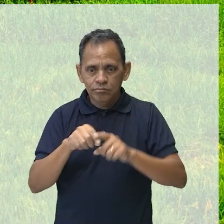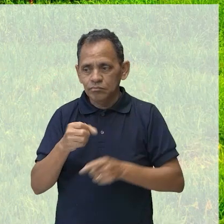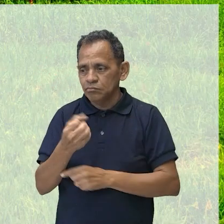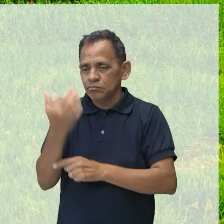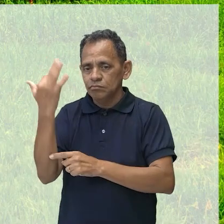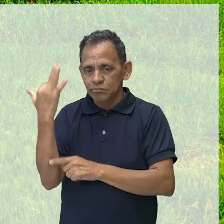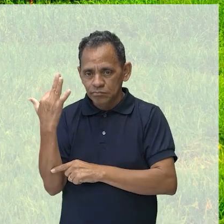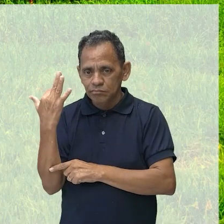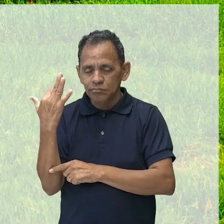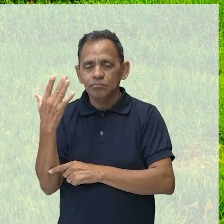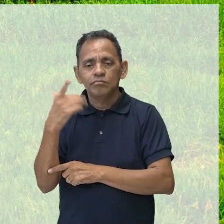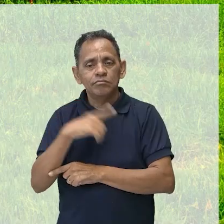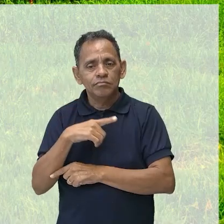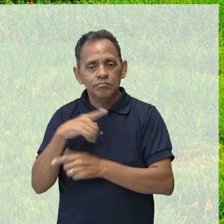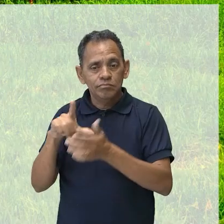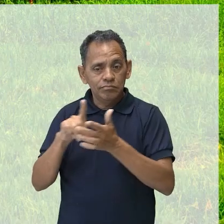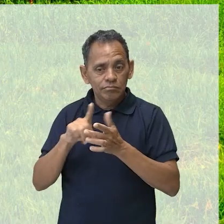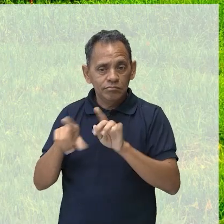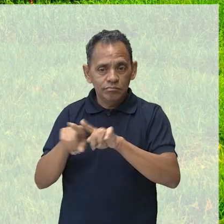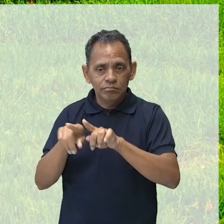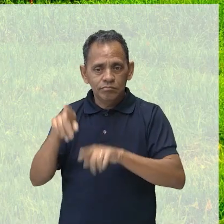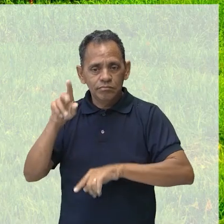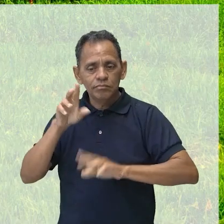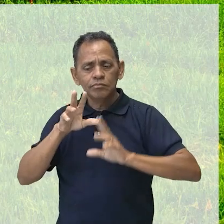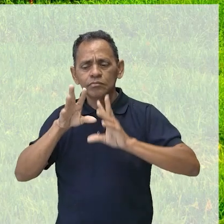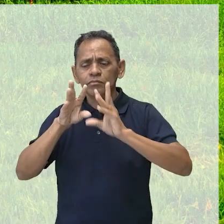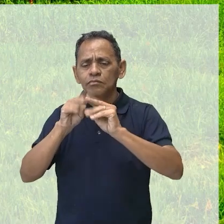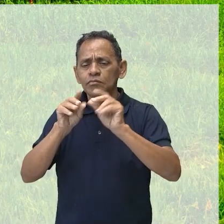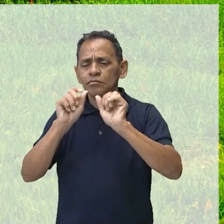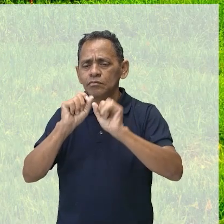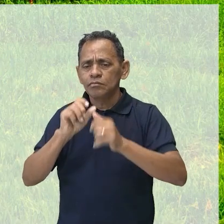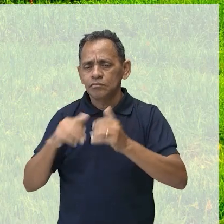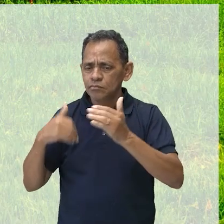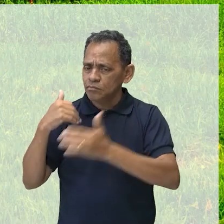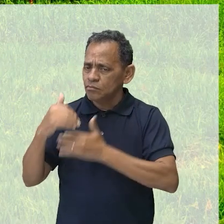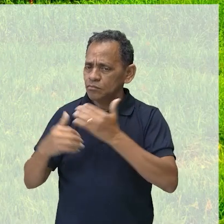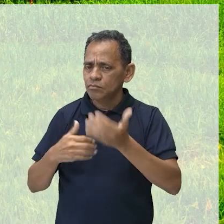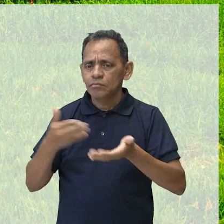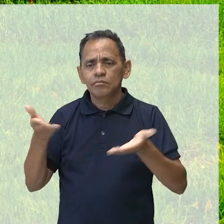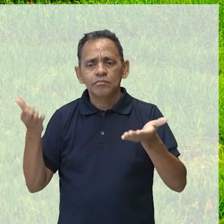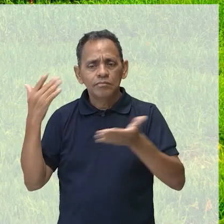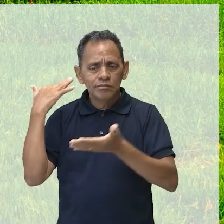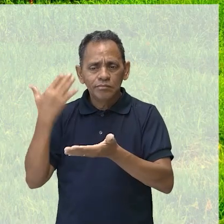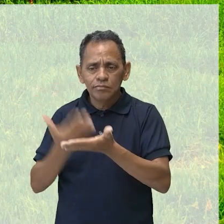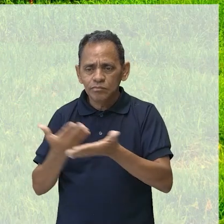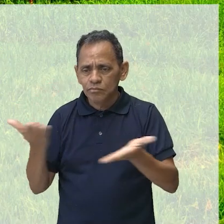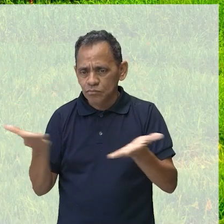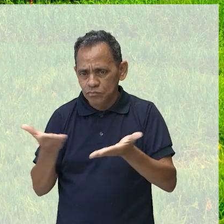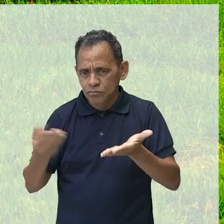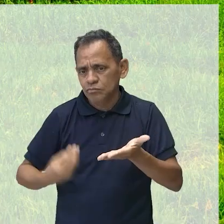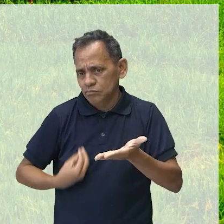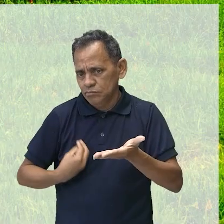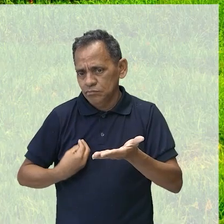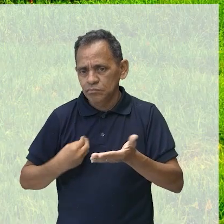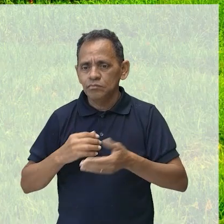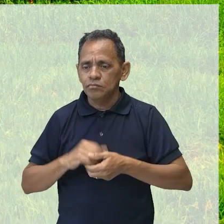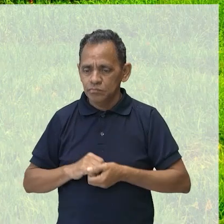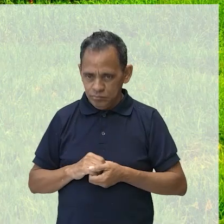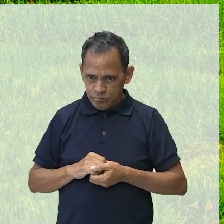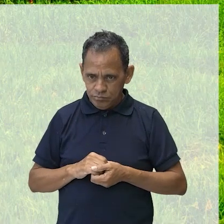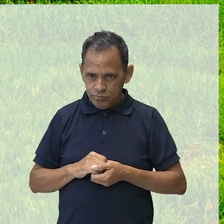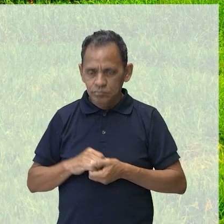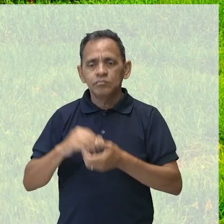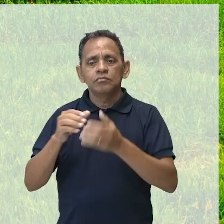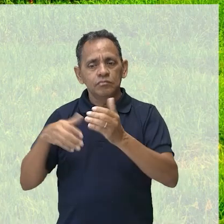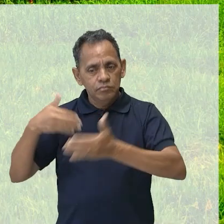do que se tinha. Então, tudo foi um processo e hoje é o que a gente vive, esse processo de automatização, esse